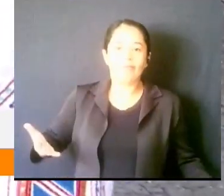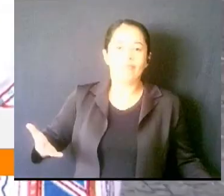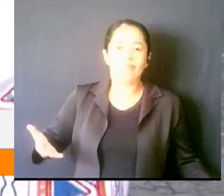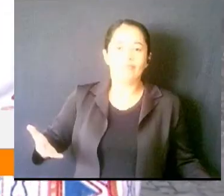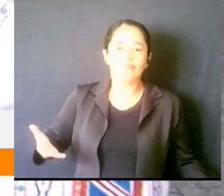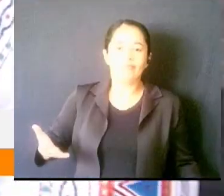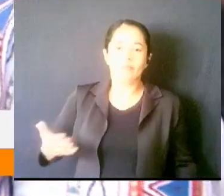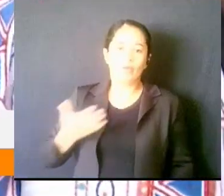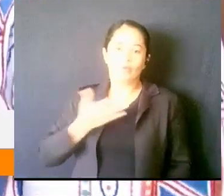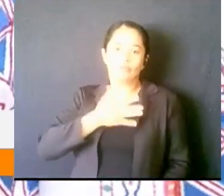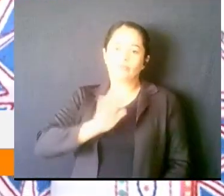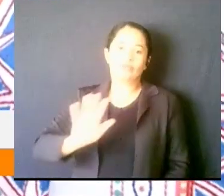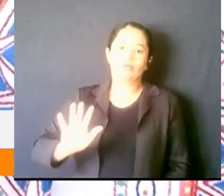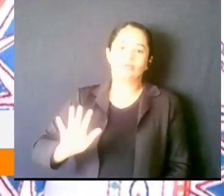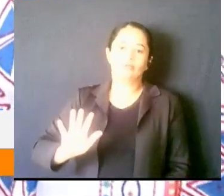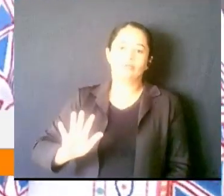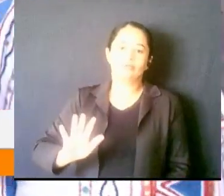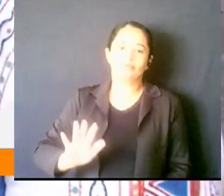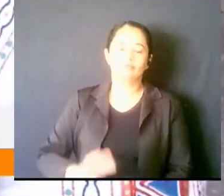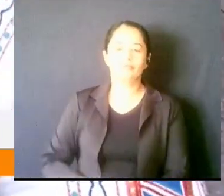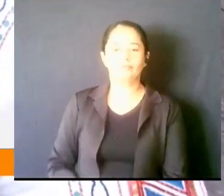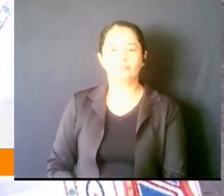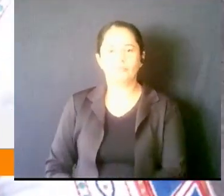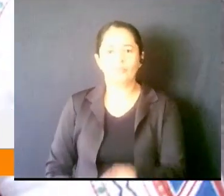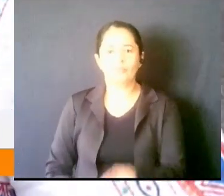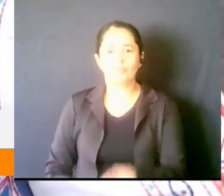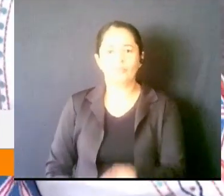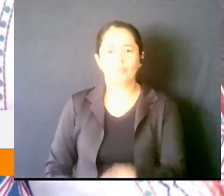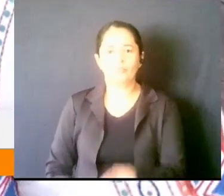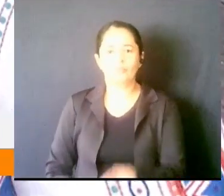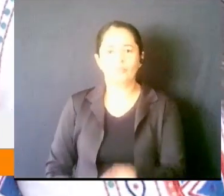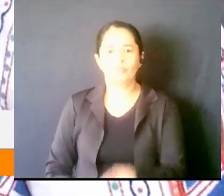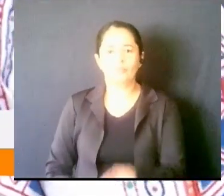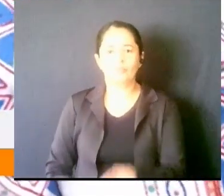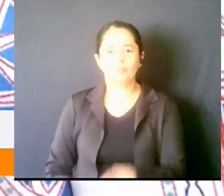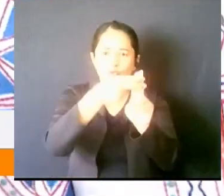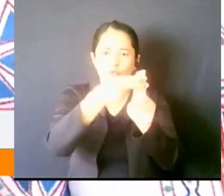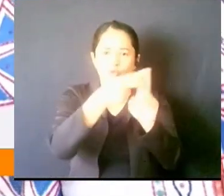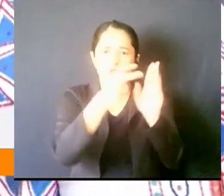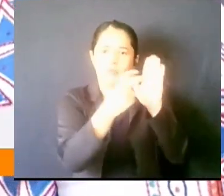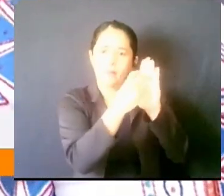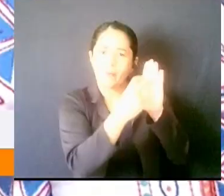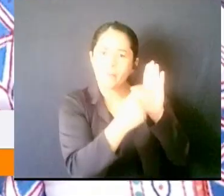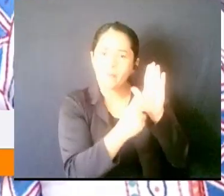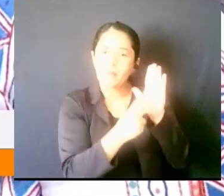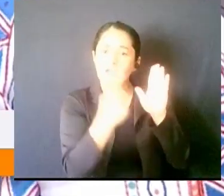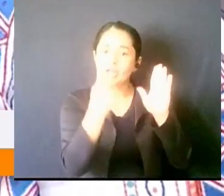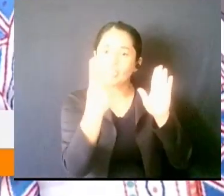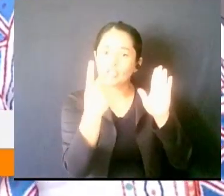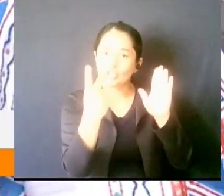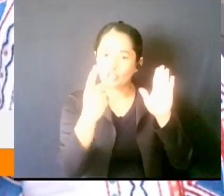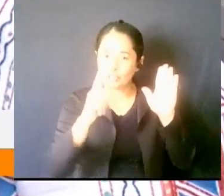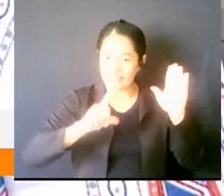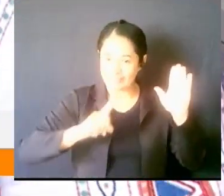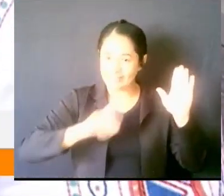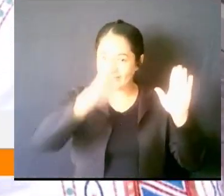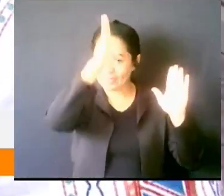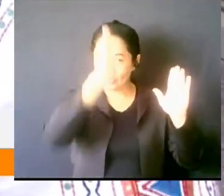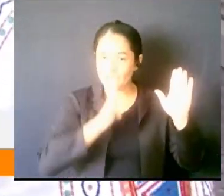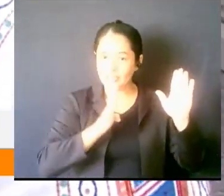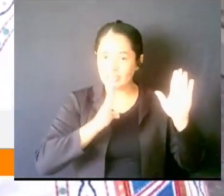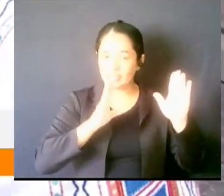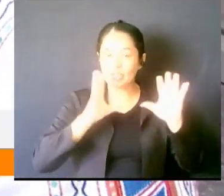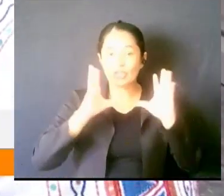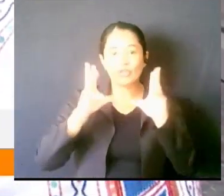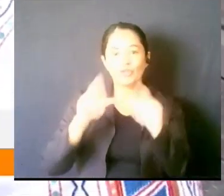que o SUS tem 12 métodos disponíveis hoje para todas as idades e perfis? Então, 12 também a gente não... Sobre